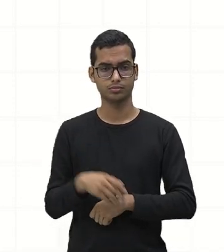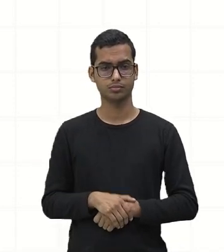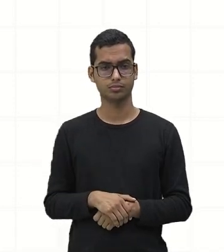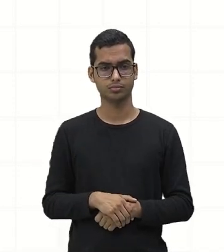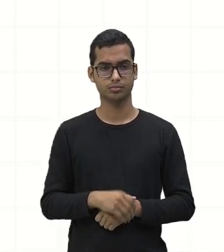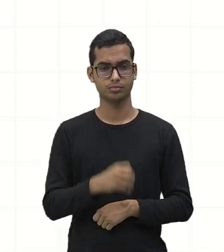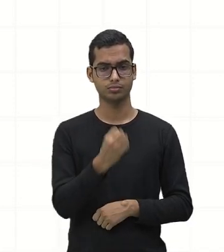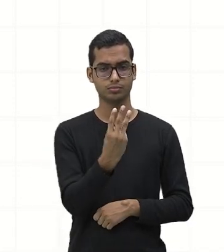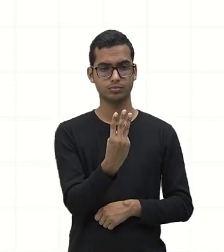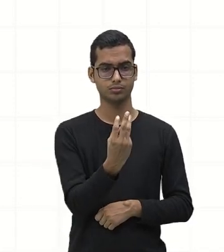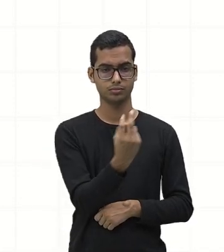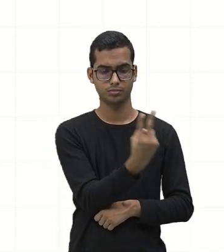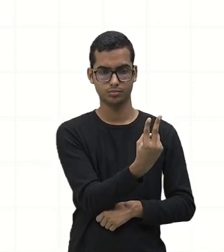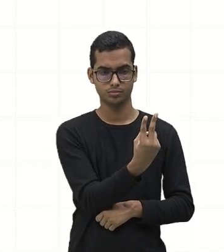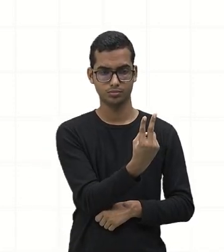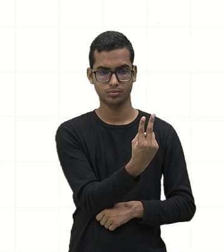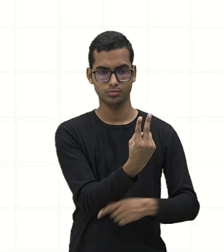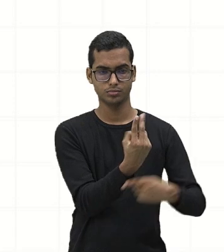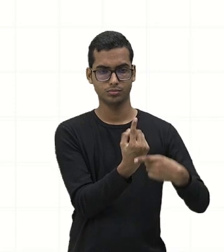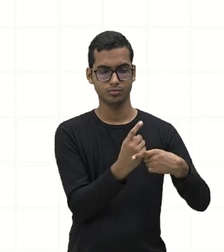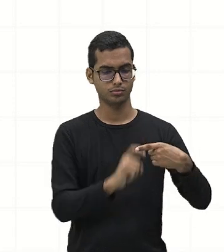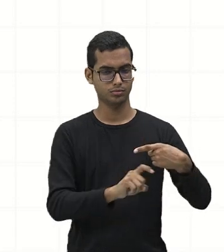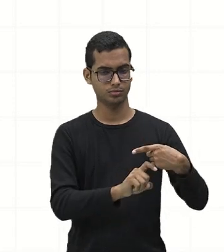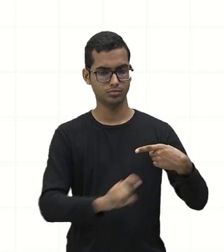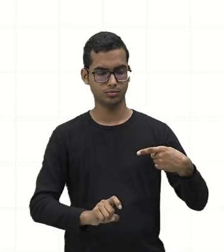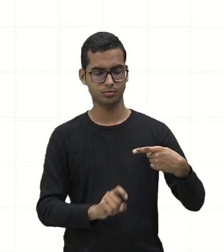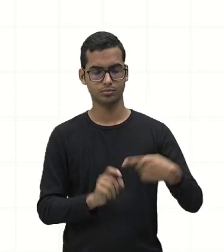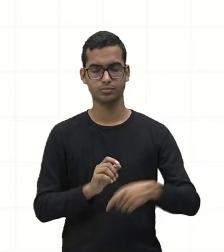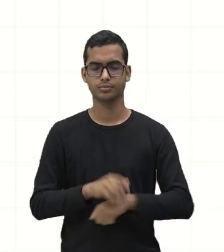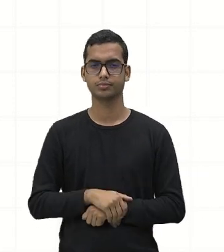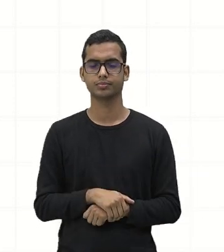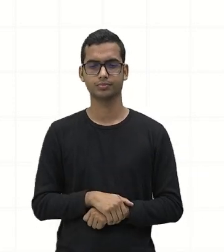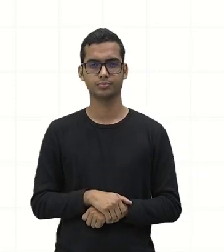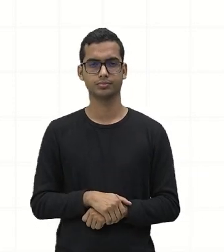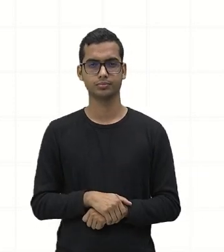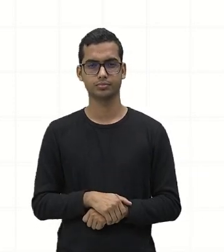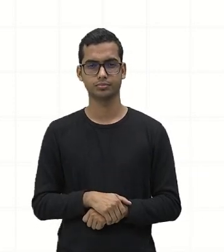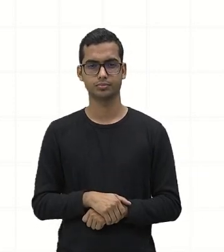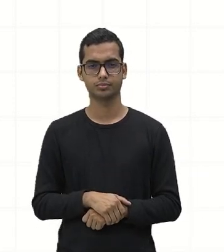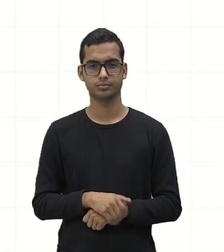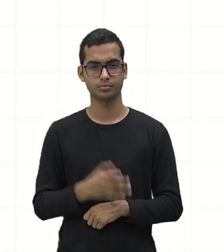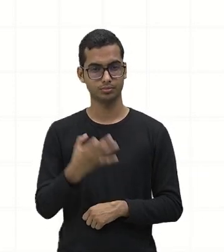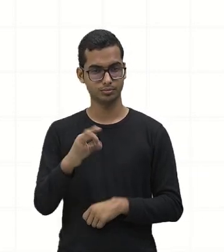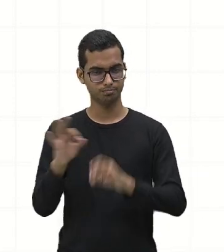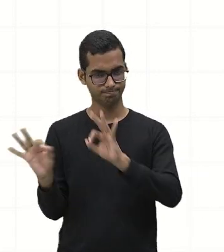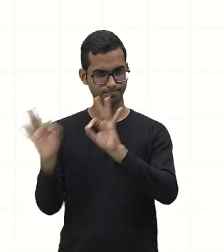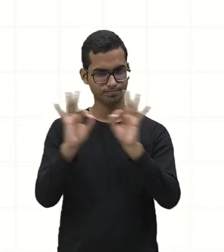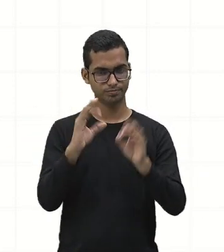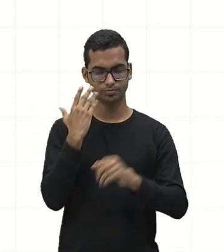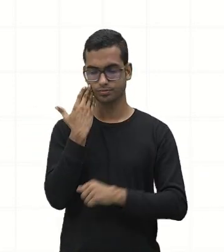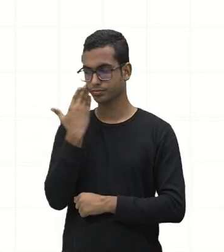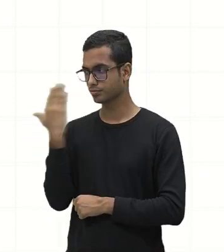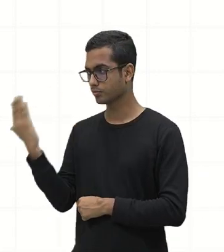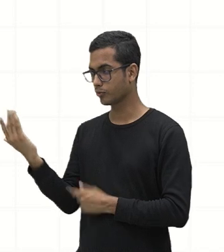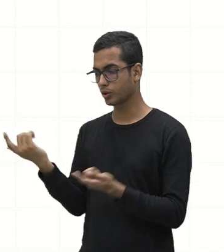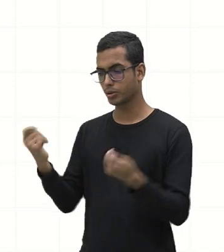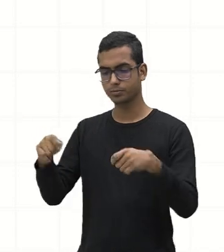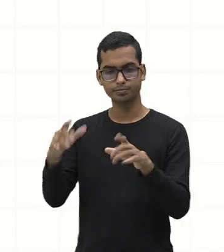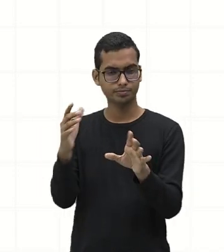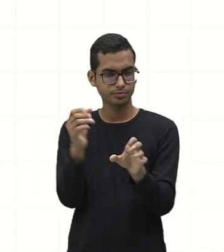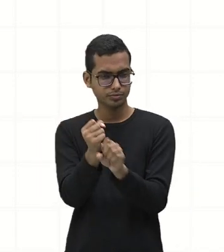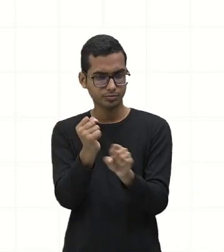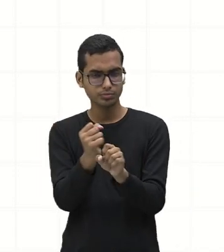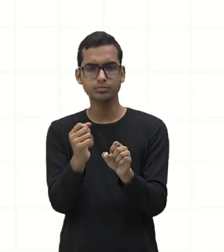32 será para x. Beleza? Então, ó, posso simplificar